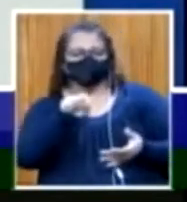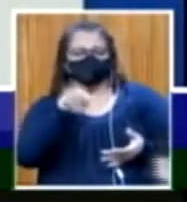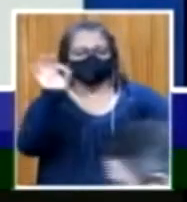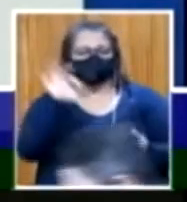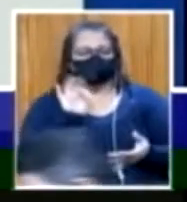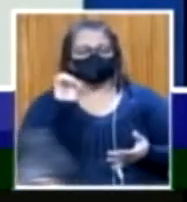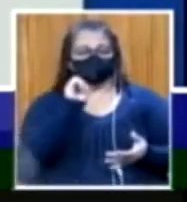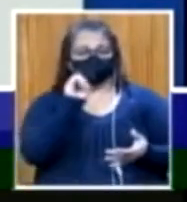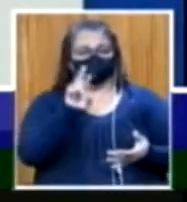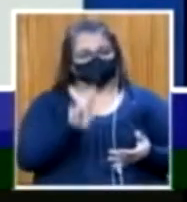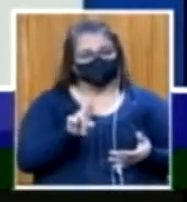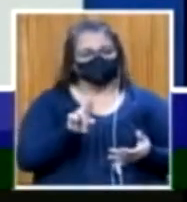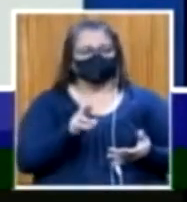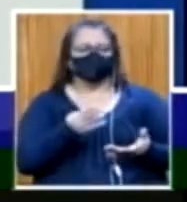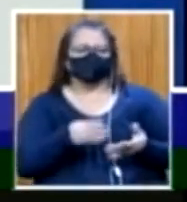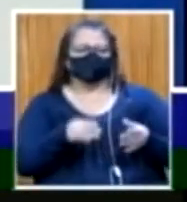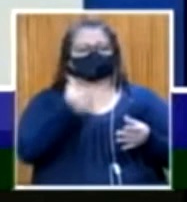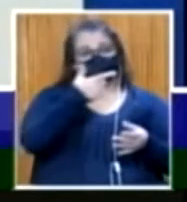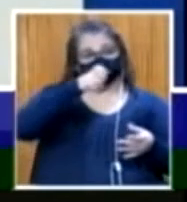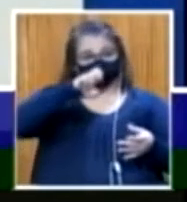no imposto de renda, de 25 para 20,